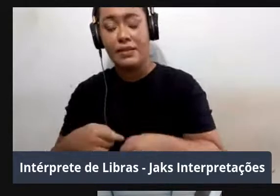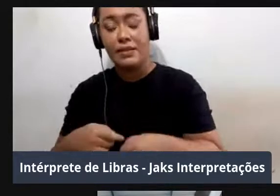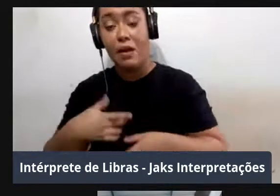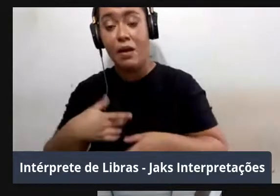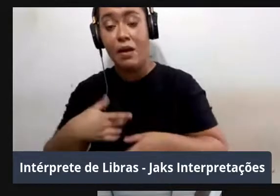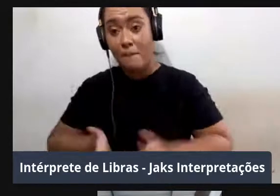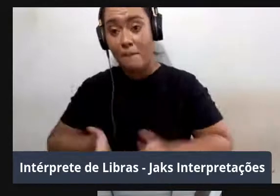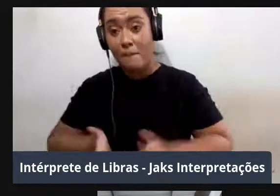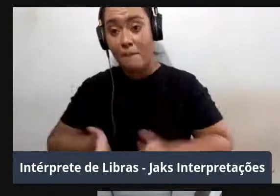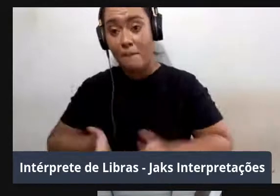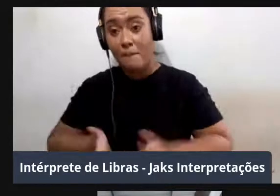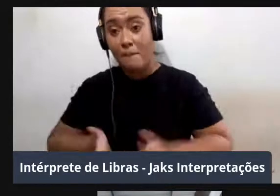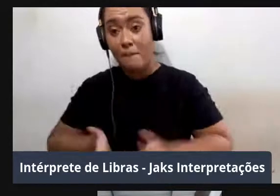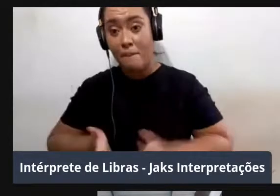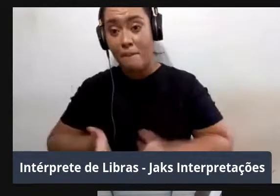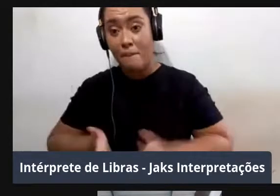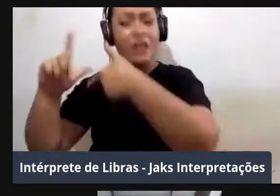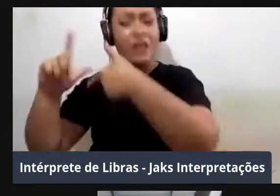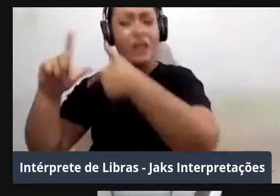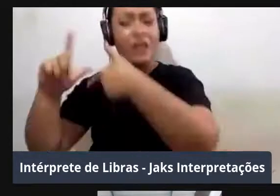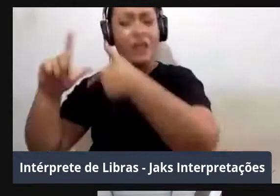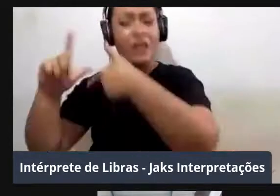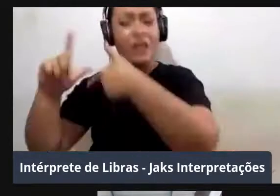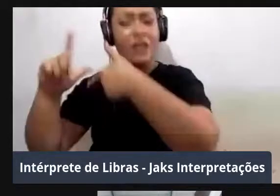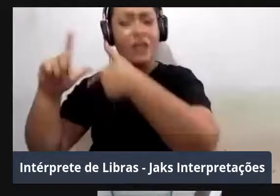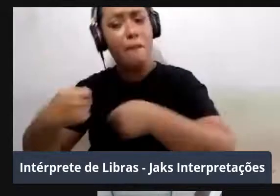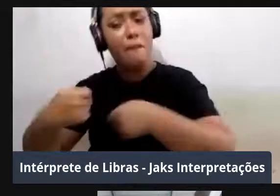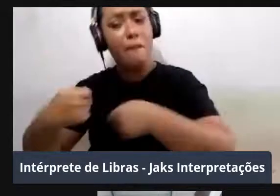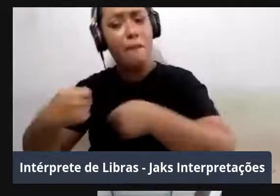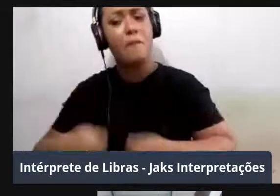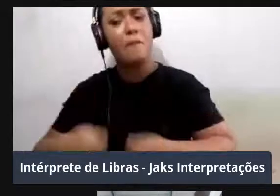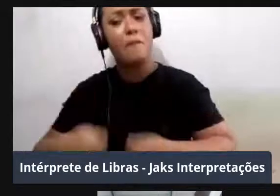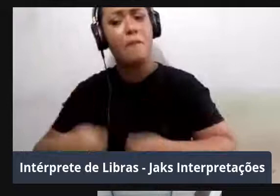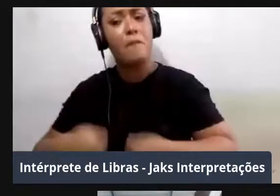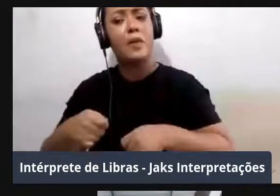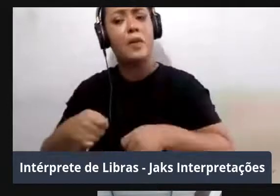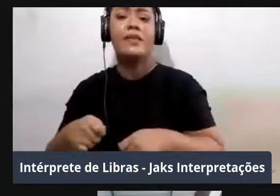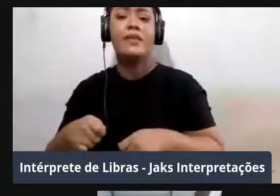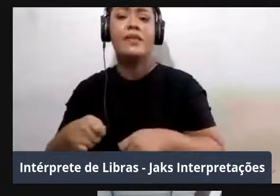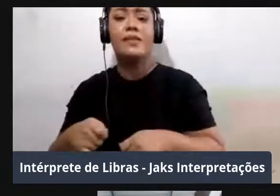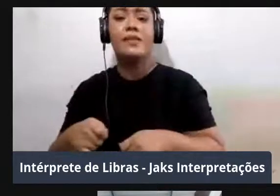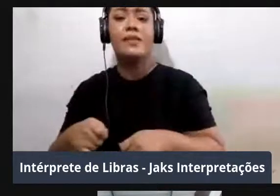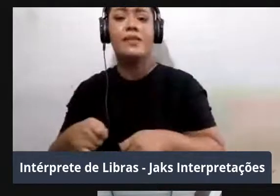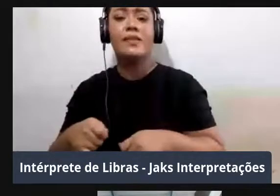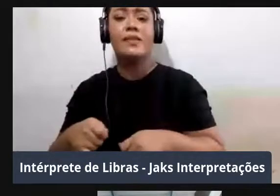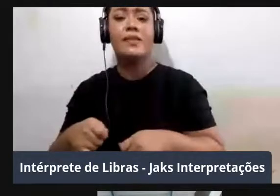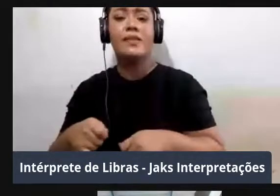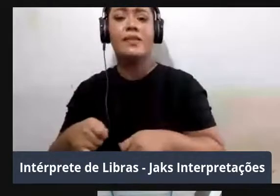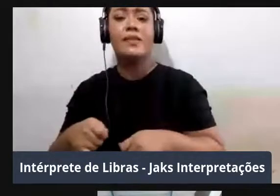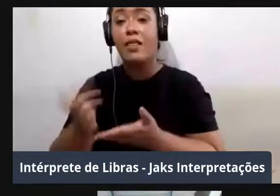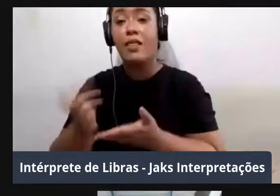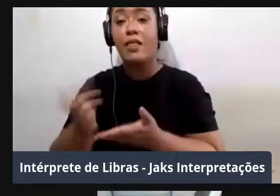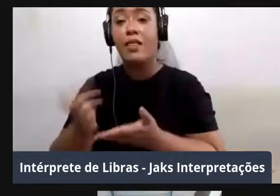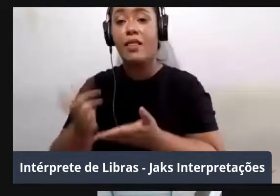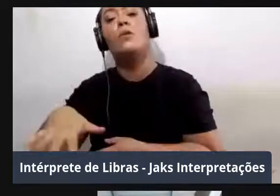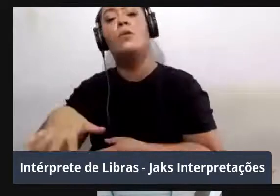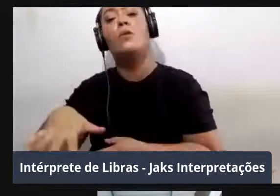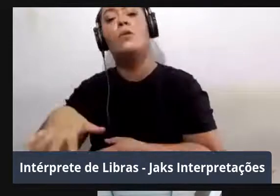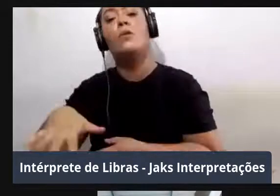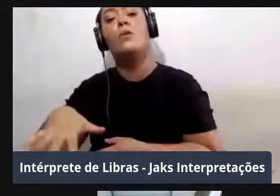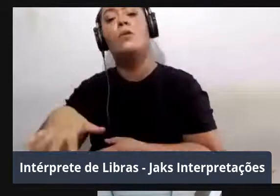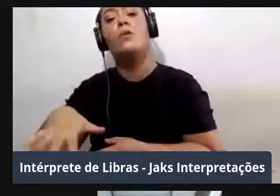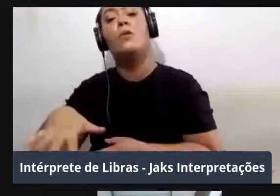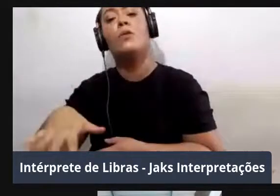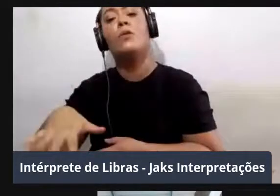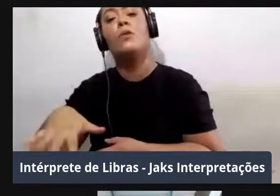pactuado. Respeito, acolhimento e compromisso com os partos que compõem um variado e valioso cardápio de